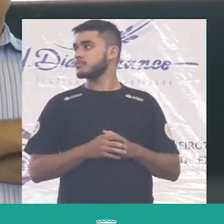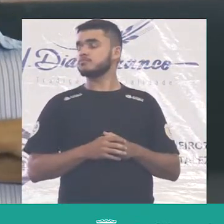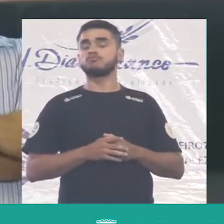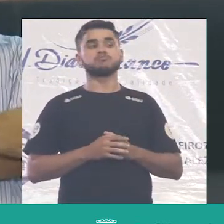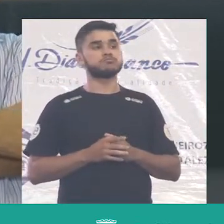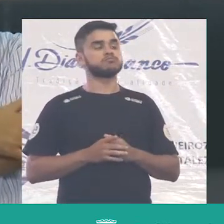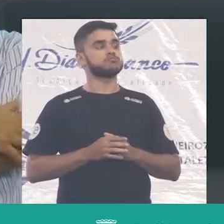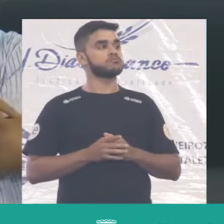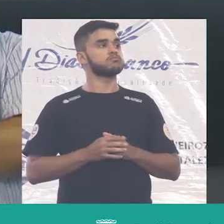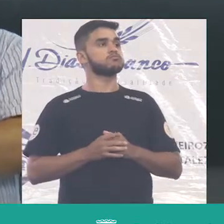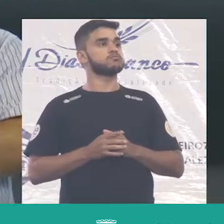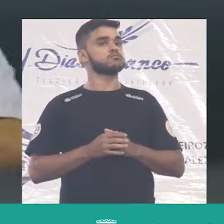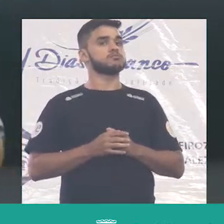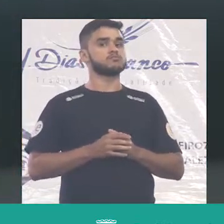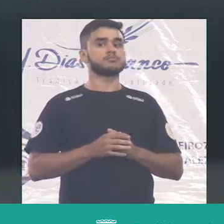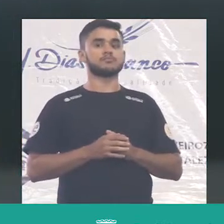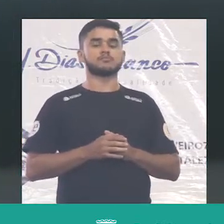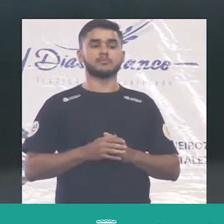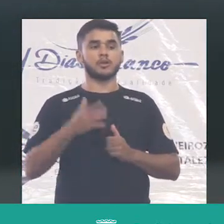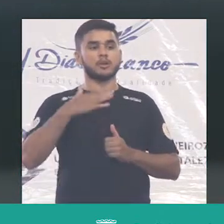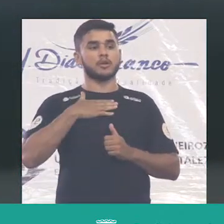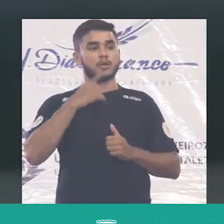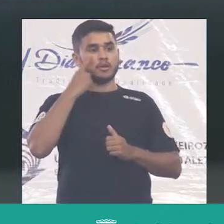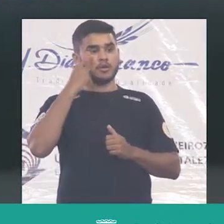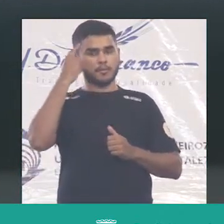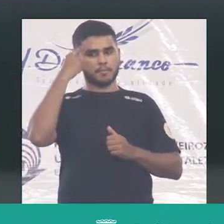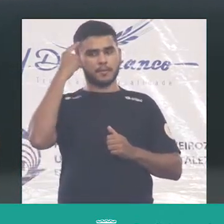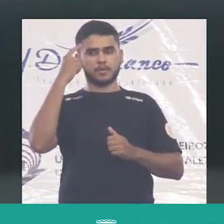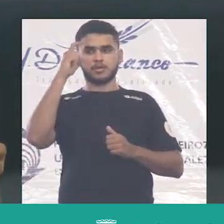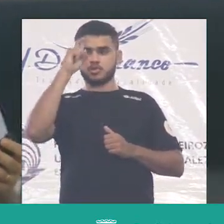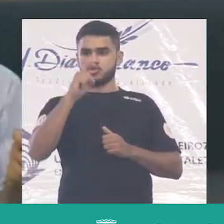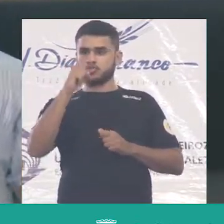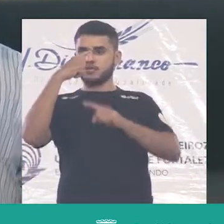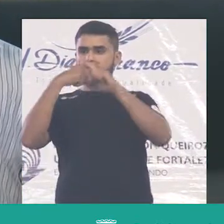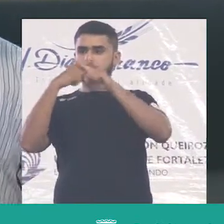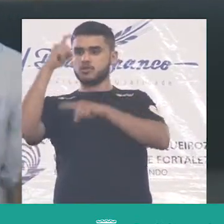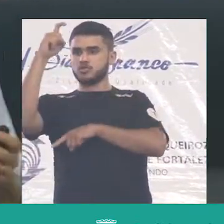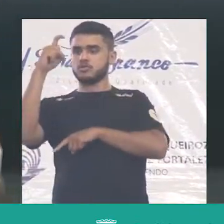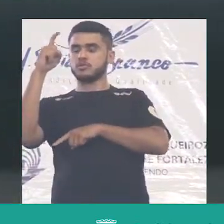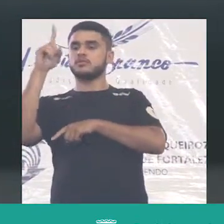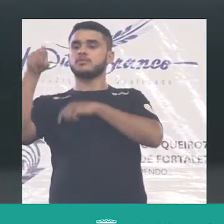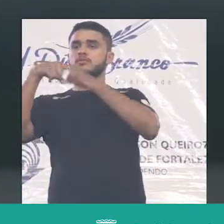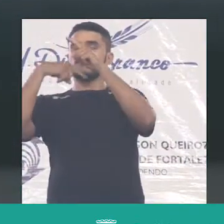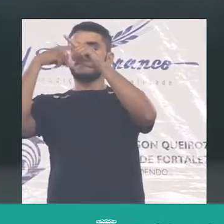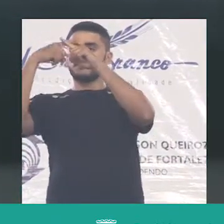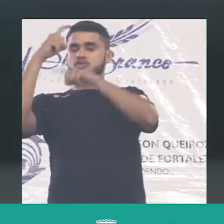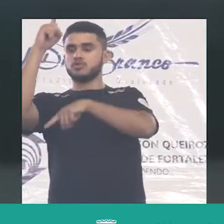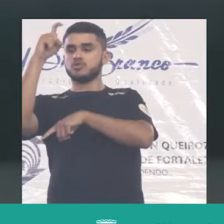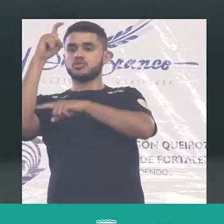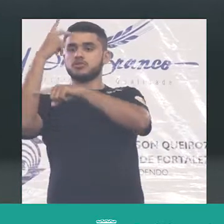40. A minha figura não era x vezes x e x sobre 2?